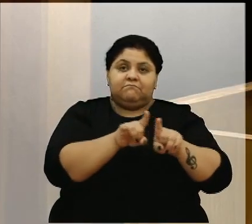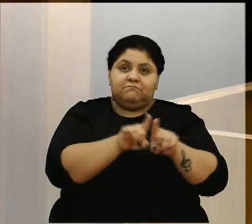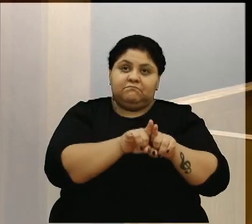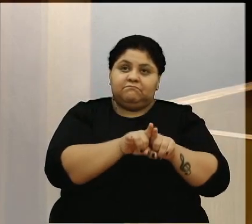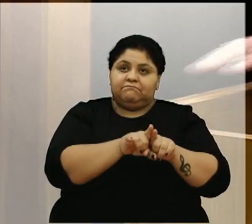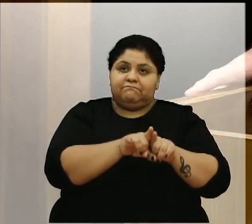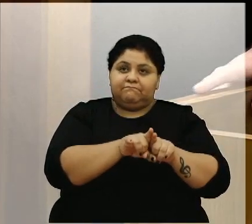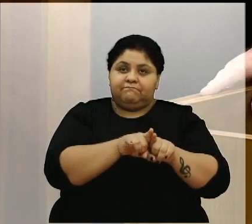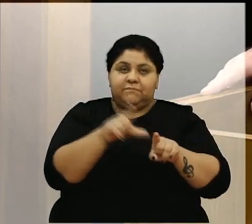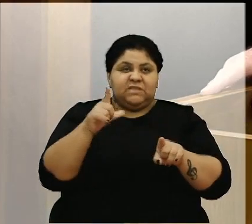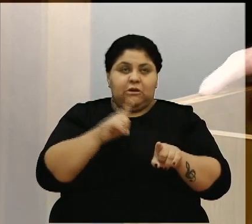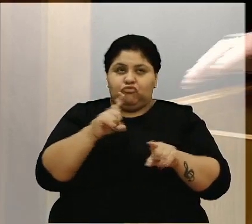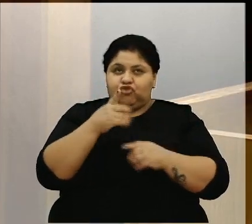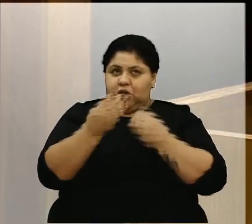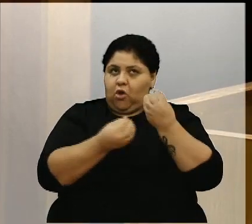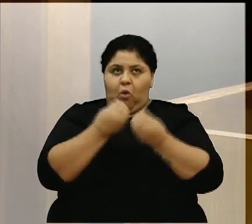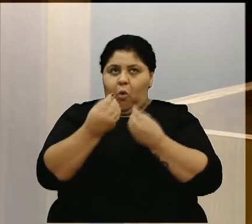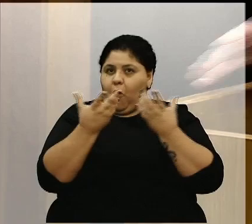inevitável,